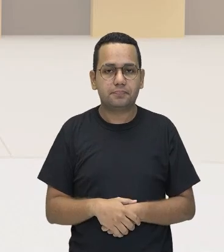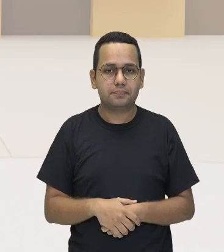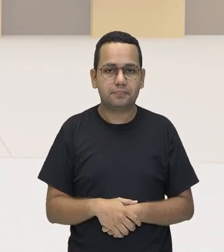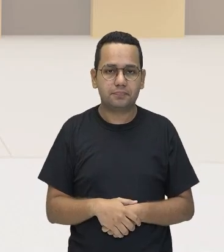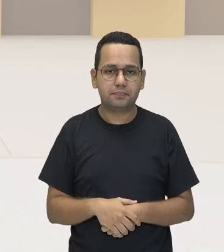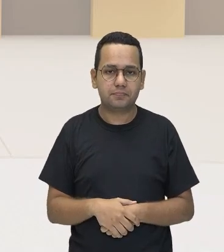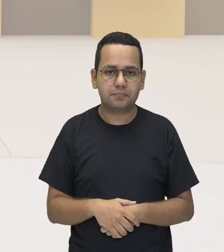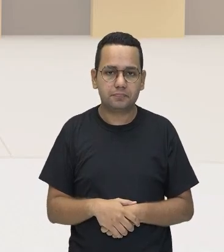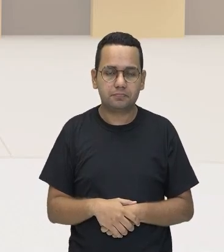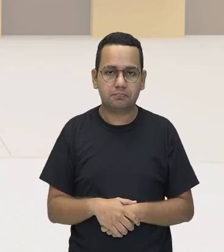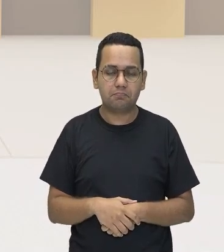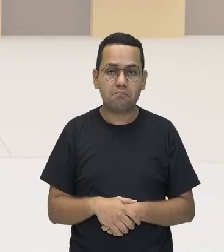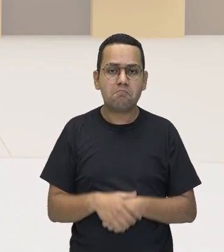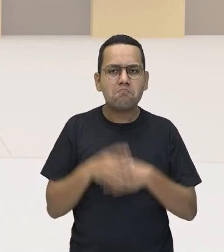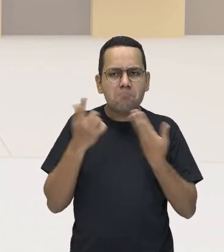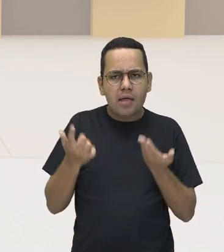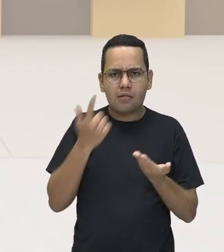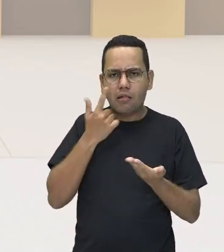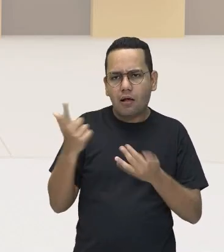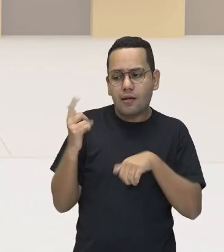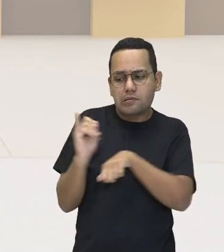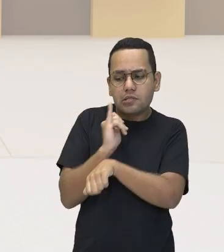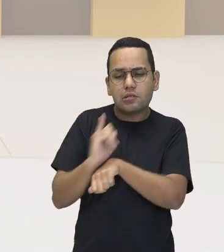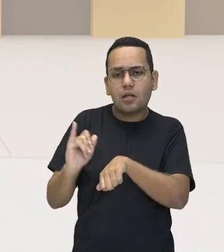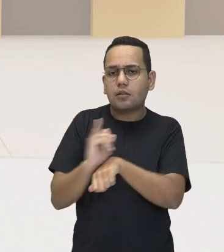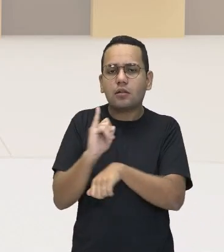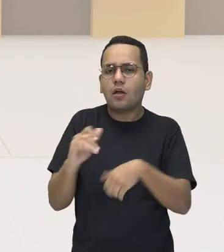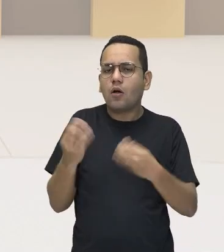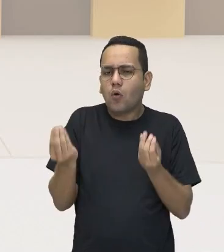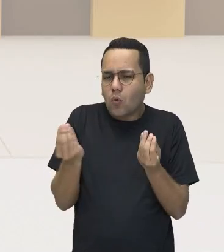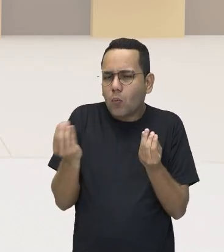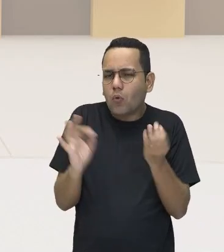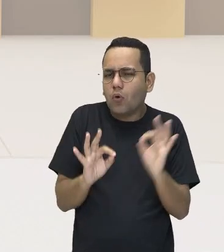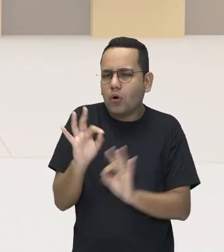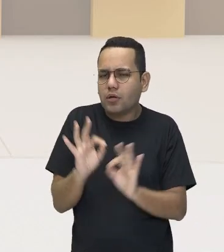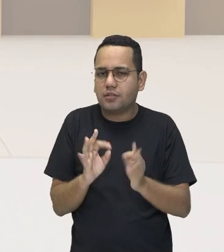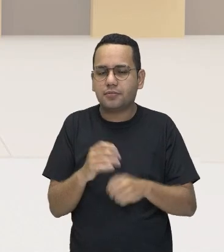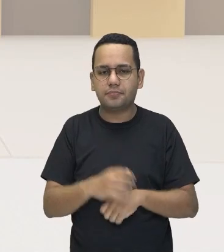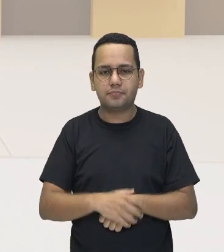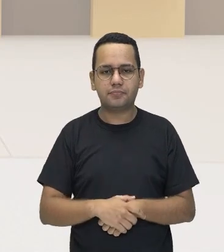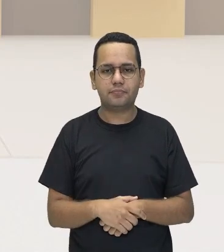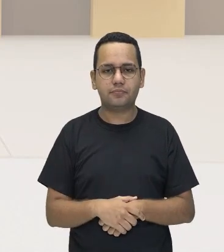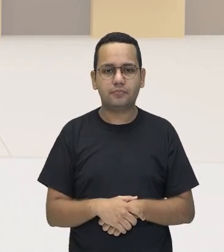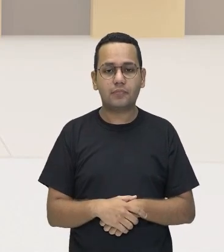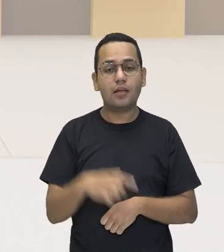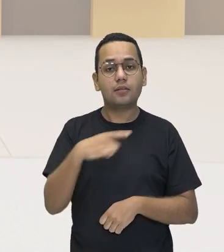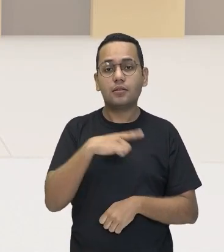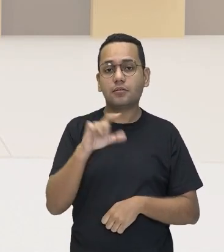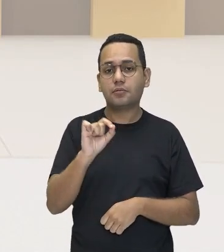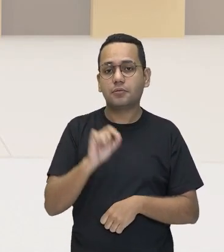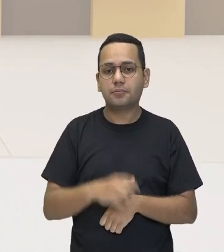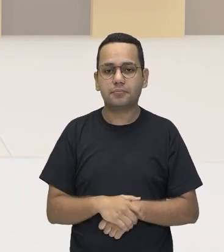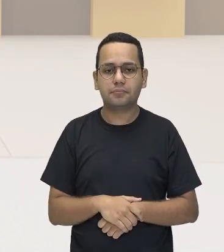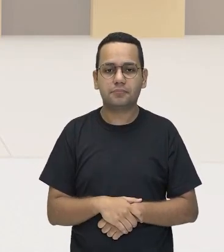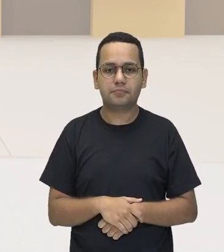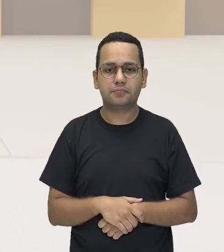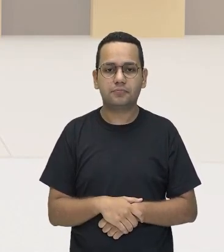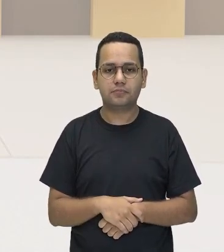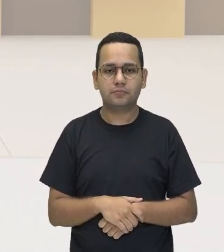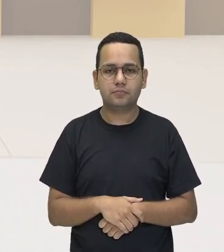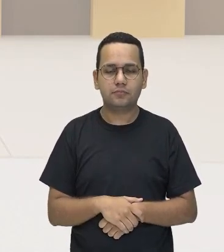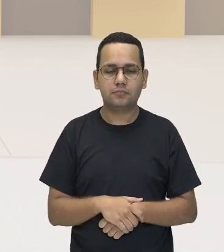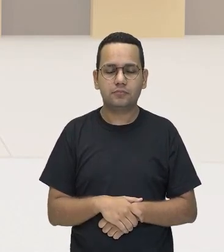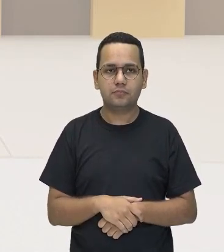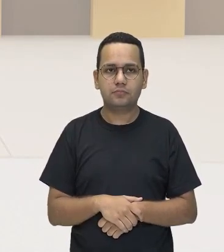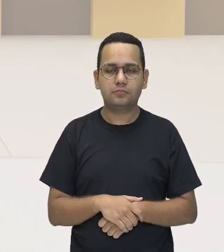esse mapeamento, como é que você vai fazer esse mapeamento? Você vai realizar aí um levantamento, né, dos